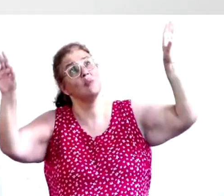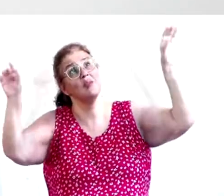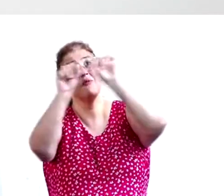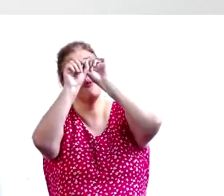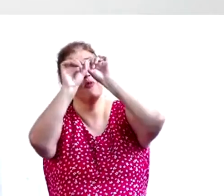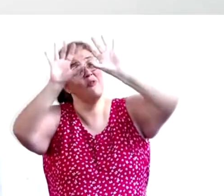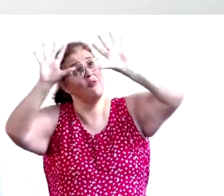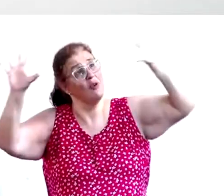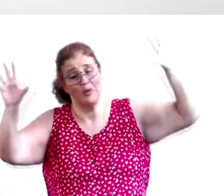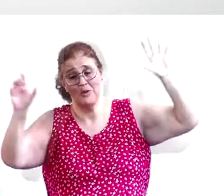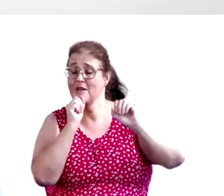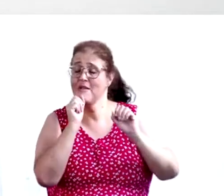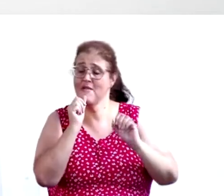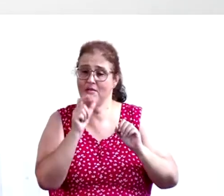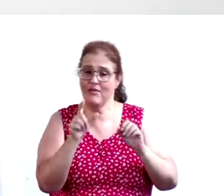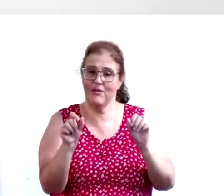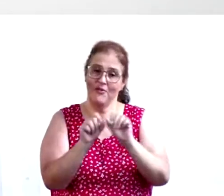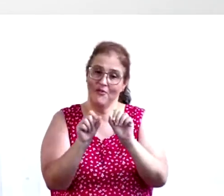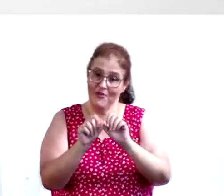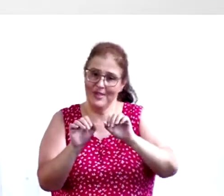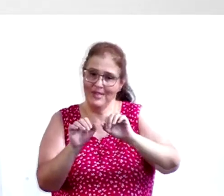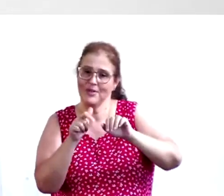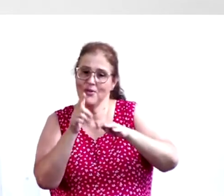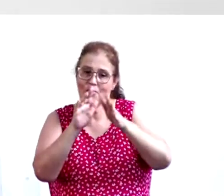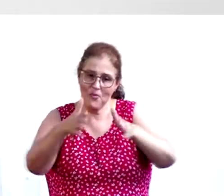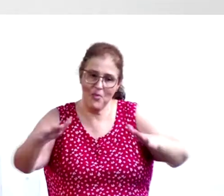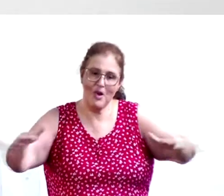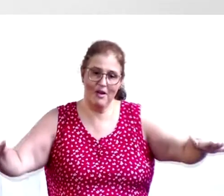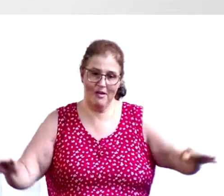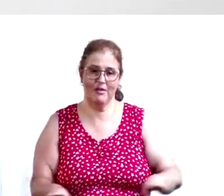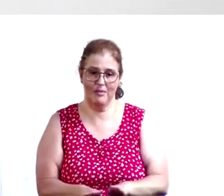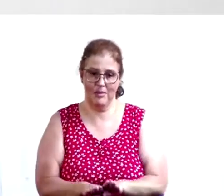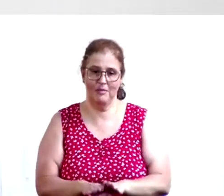vocês passarem. Vocês não precisam criar deuses, vocês têm um.